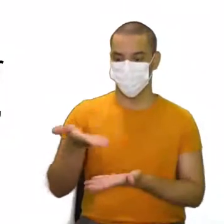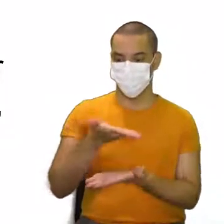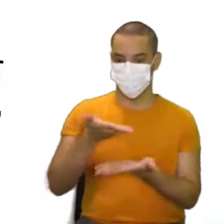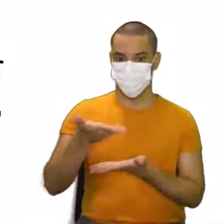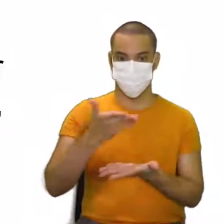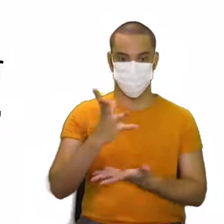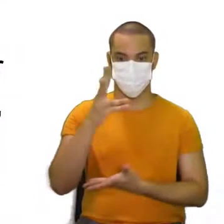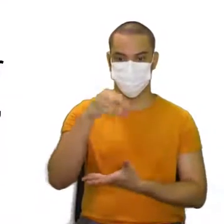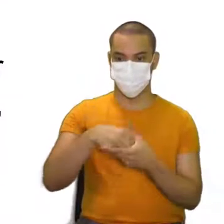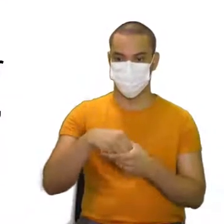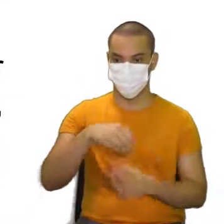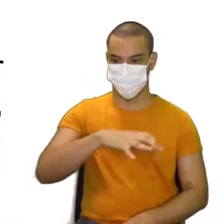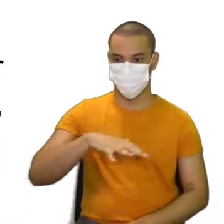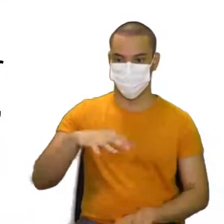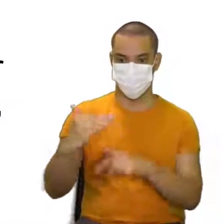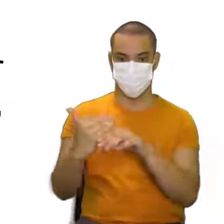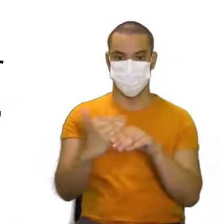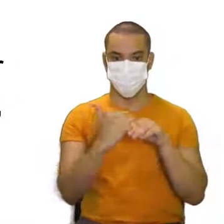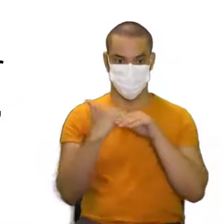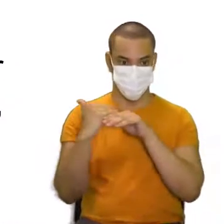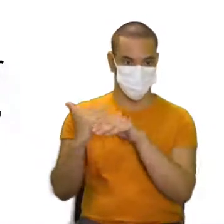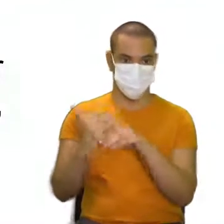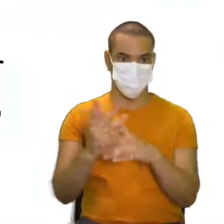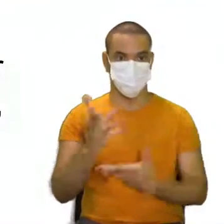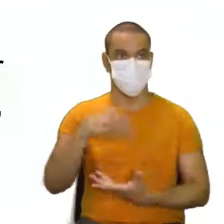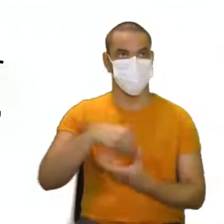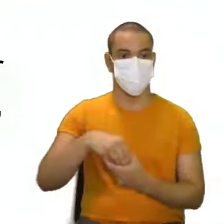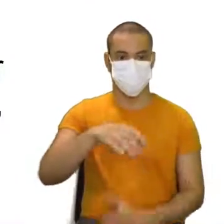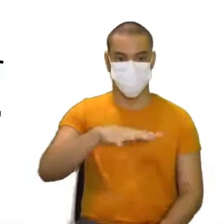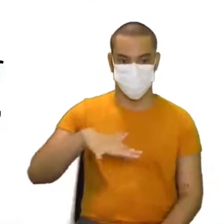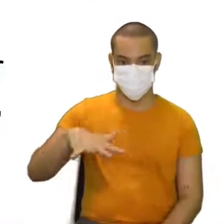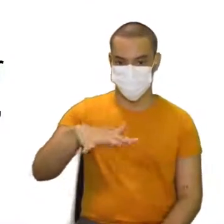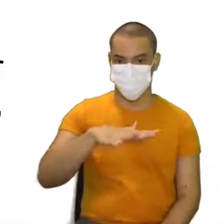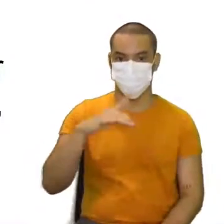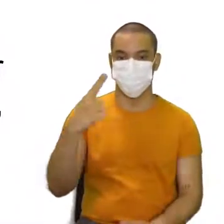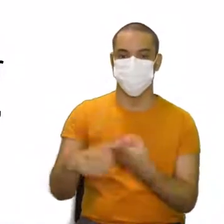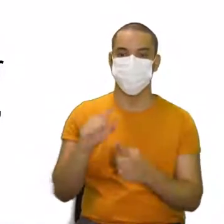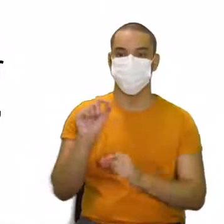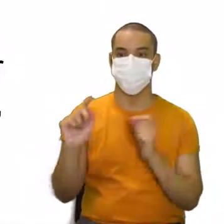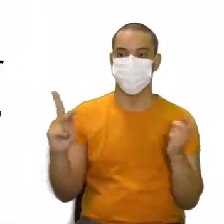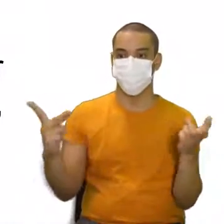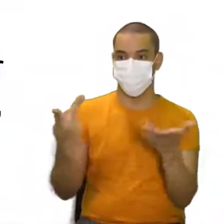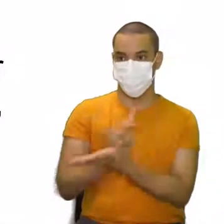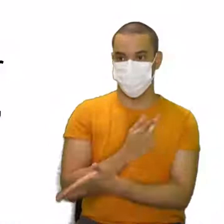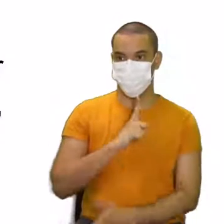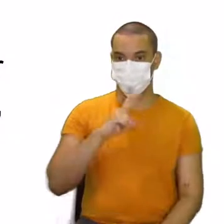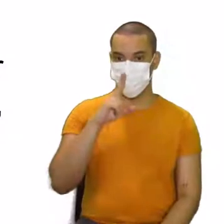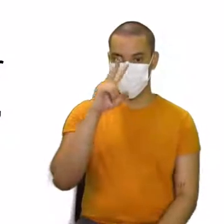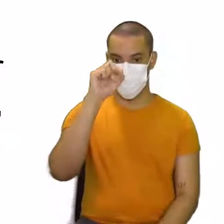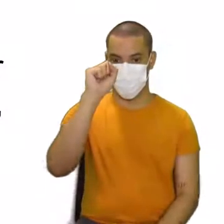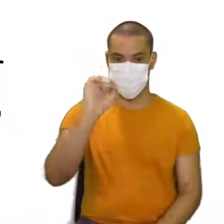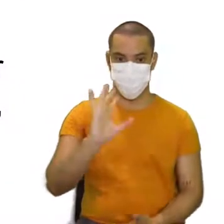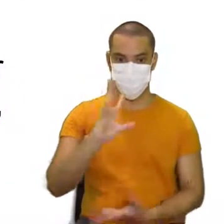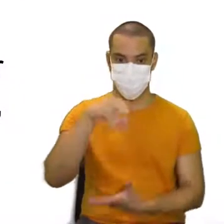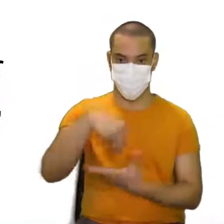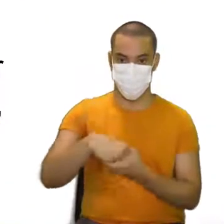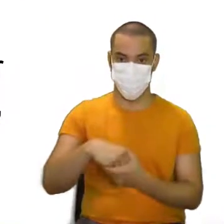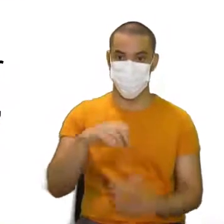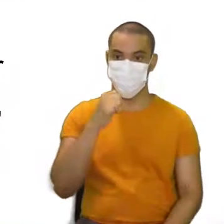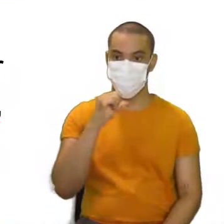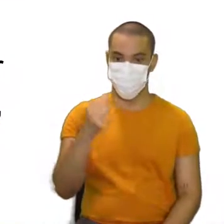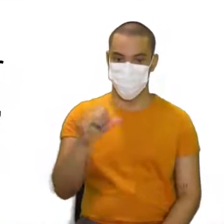com o campo uniforme que tem aí no espaço né Essa interação manifesta-se por forças que agem na carga